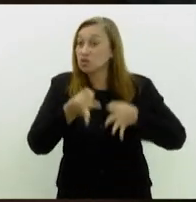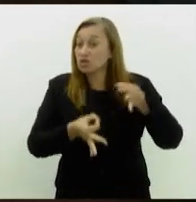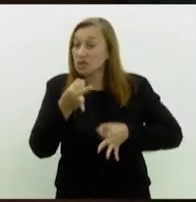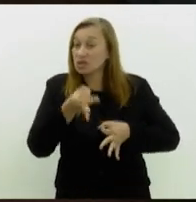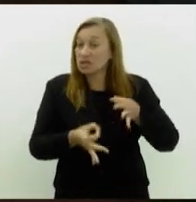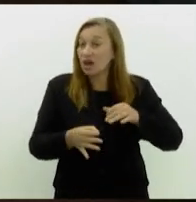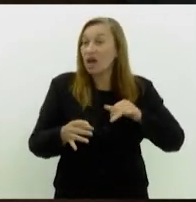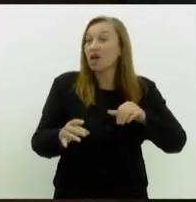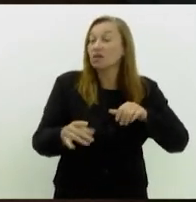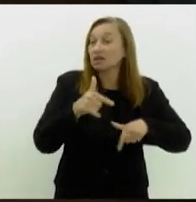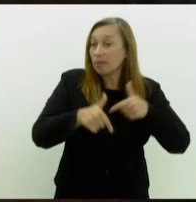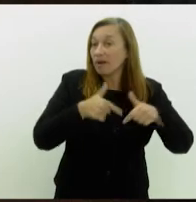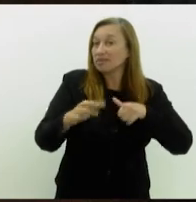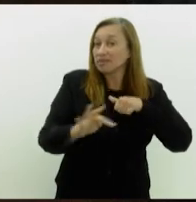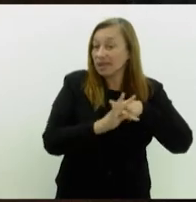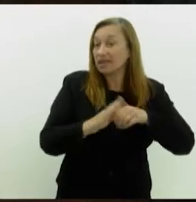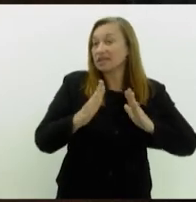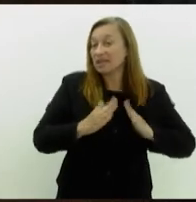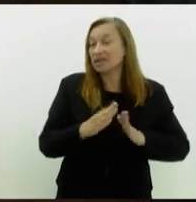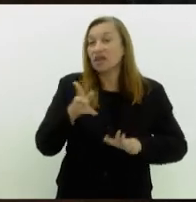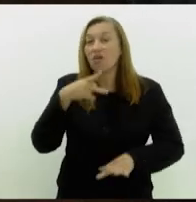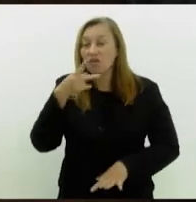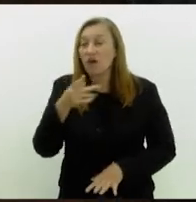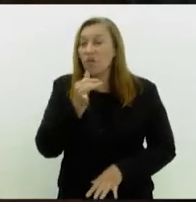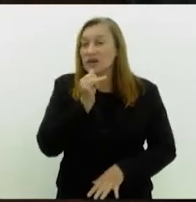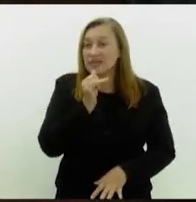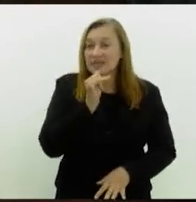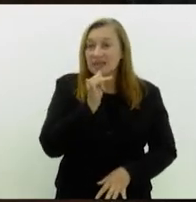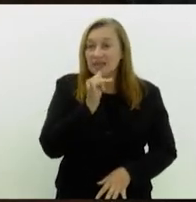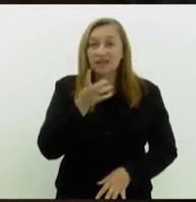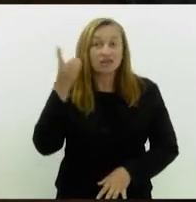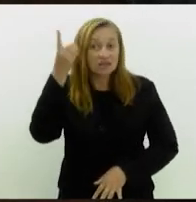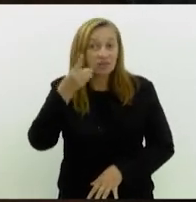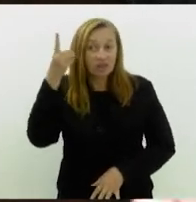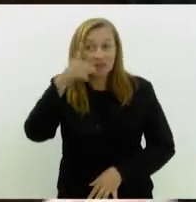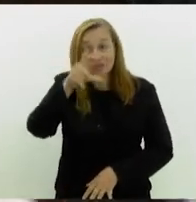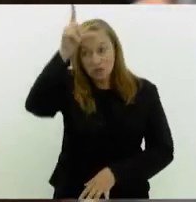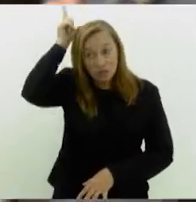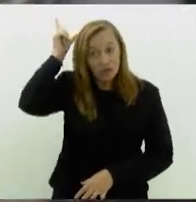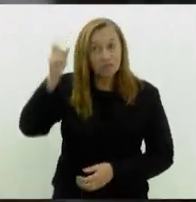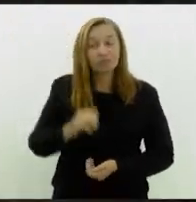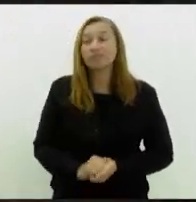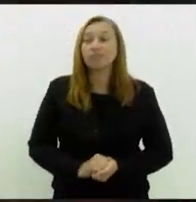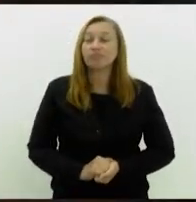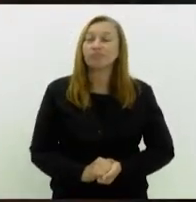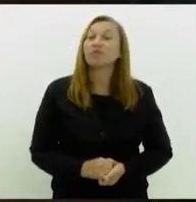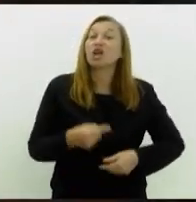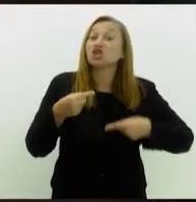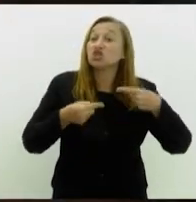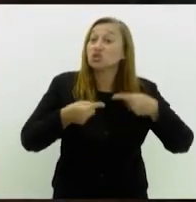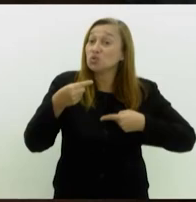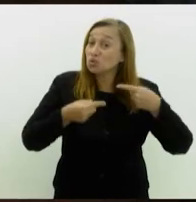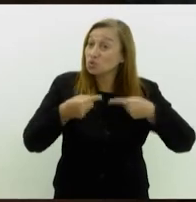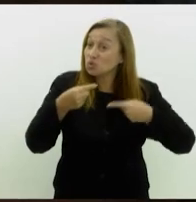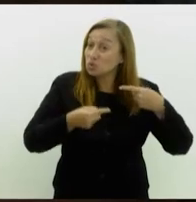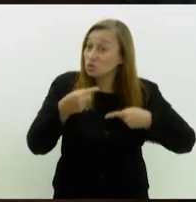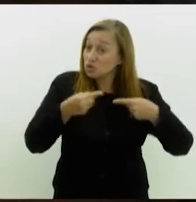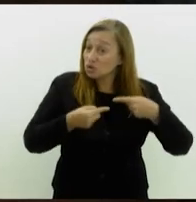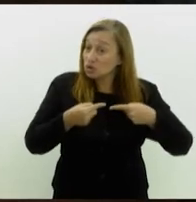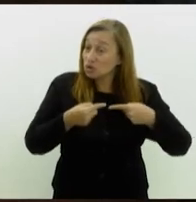técnico dessa casa eu cito por exemplo o deputado Luis Paulo que discute